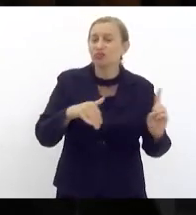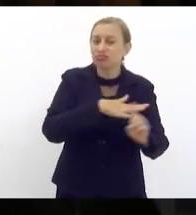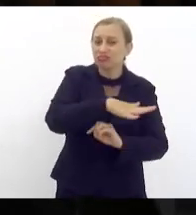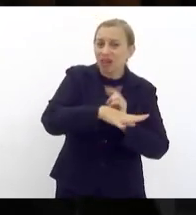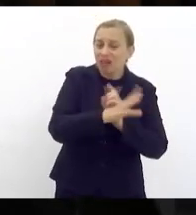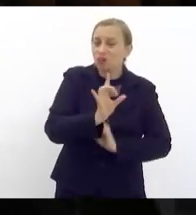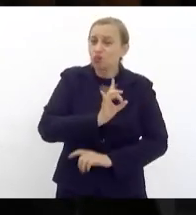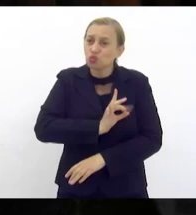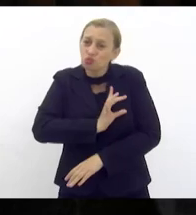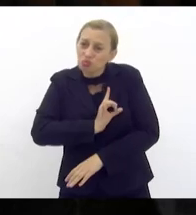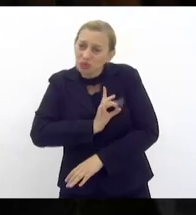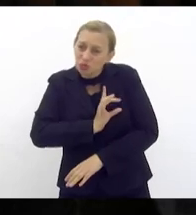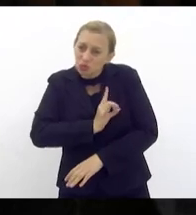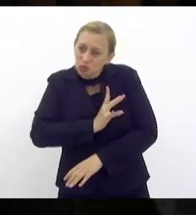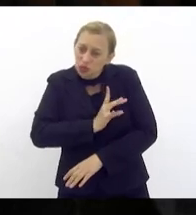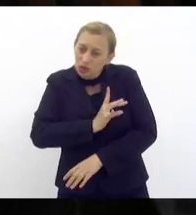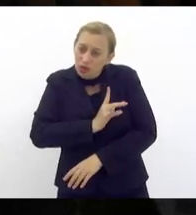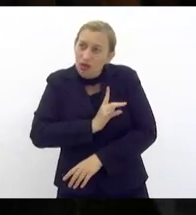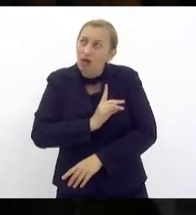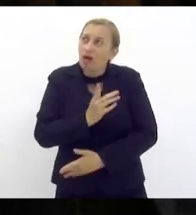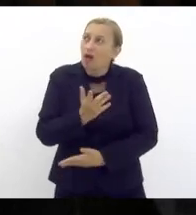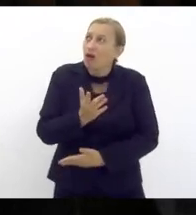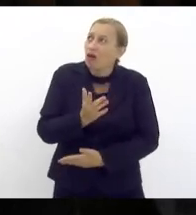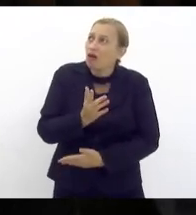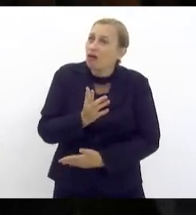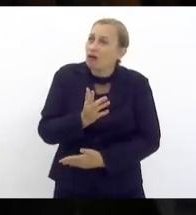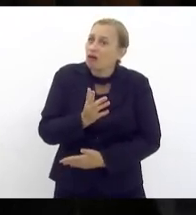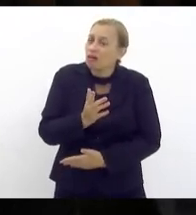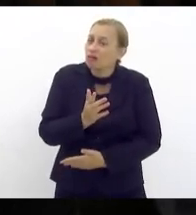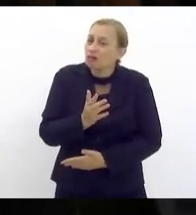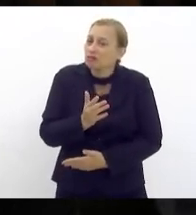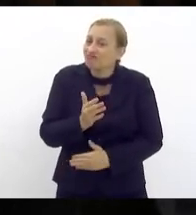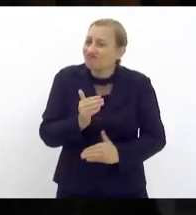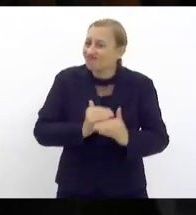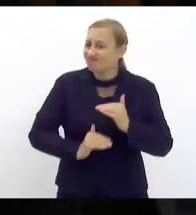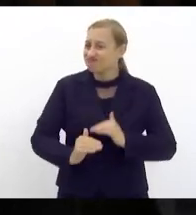Medo ela se retroalimenta